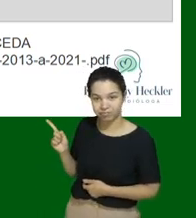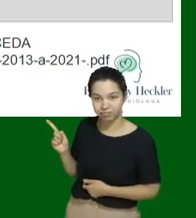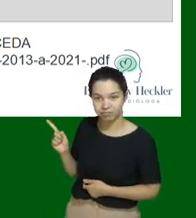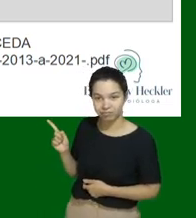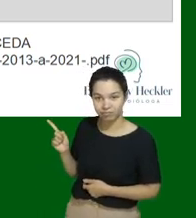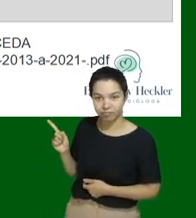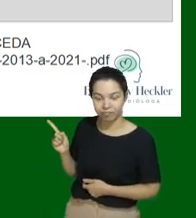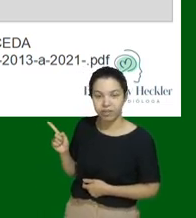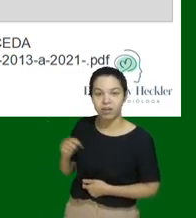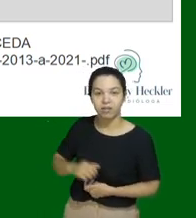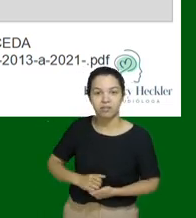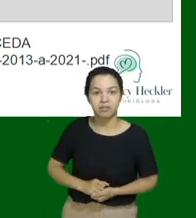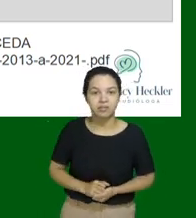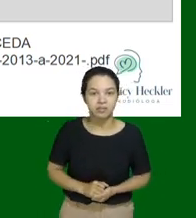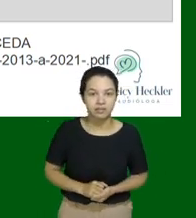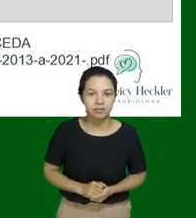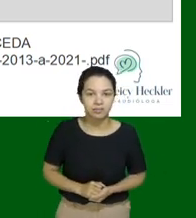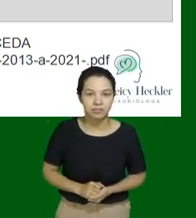Em